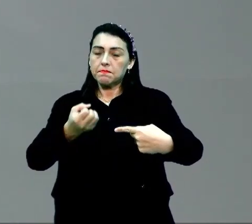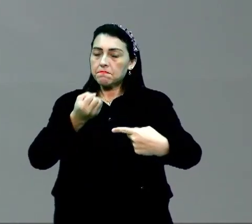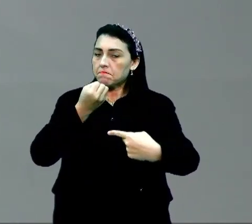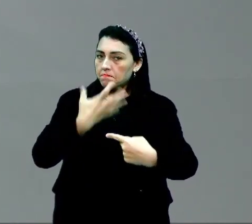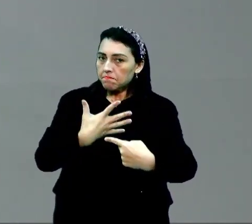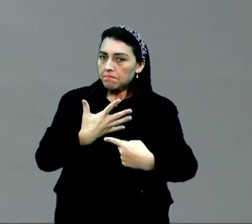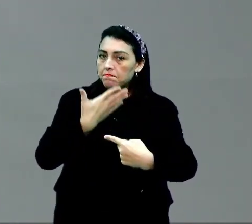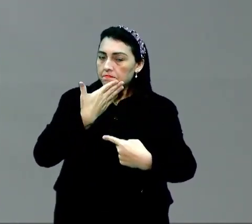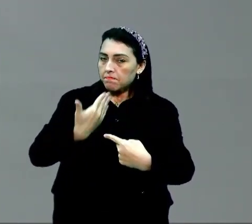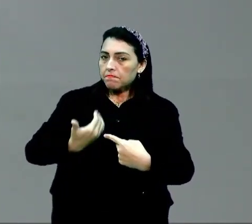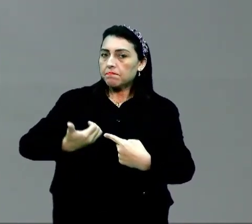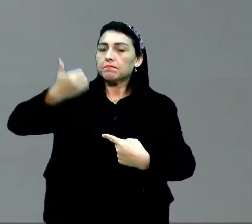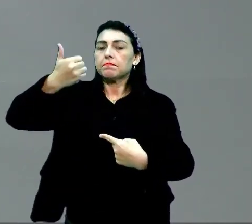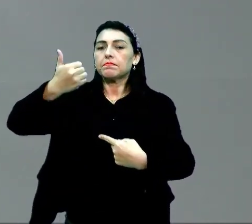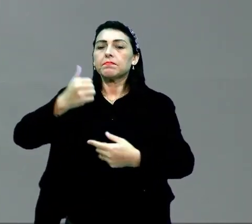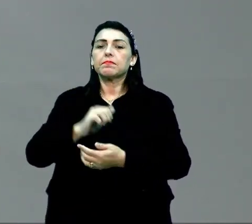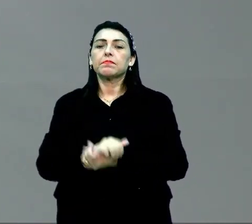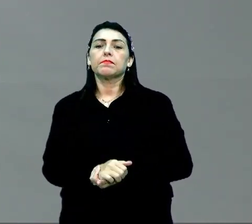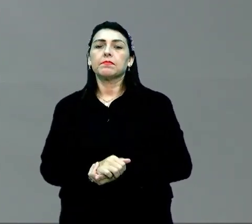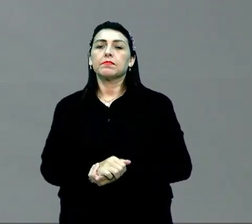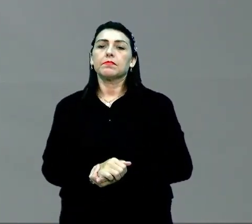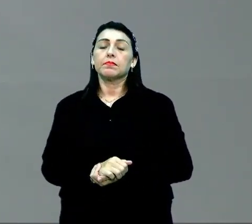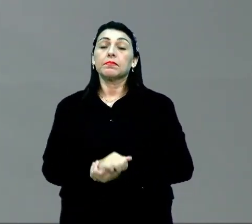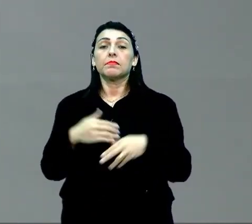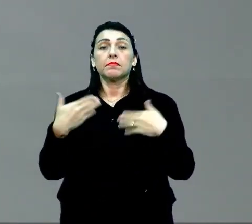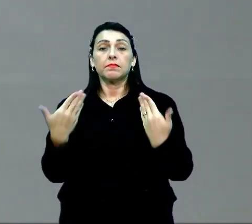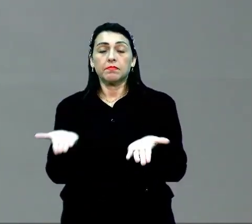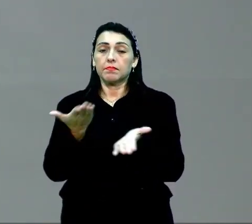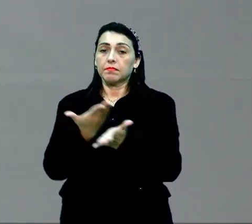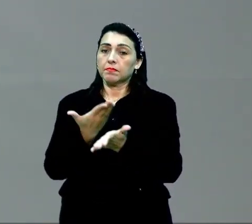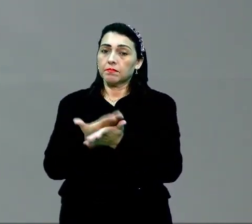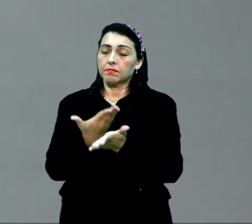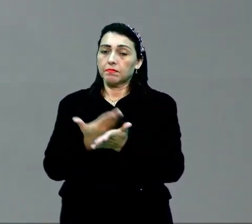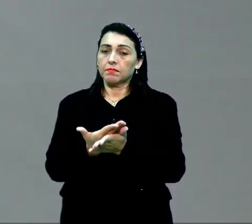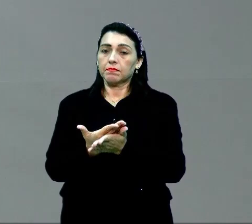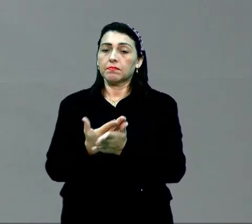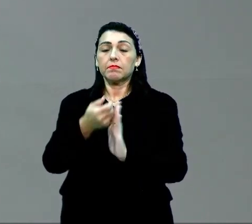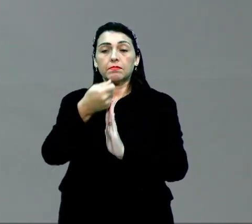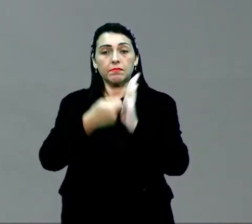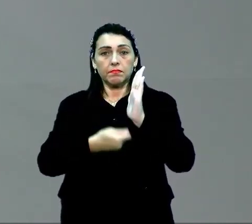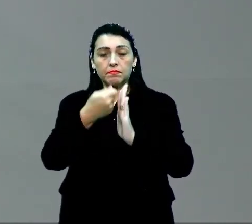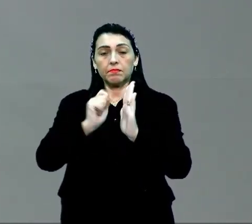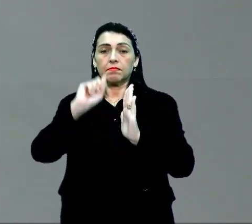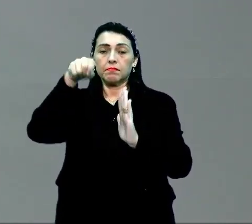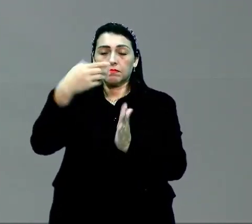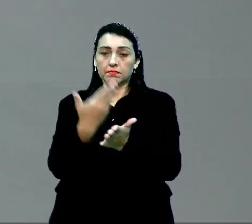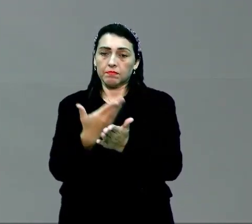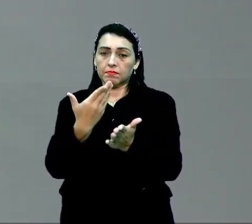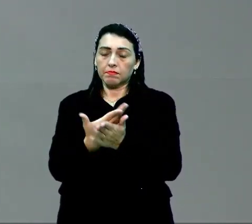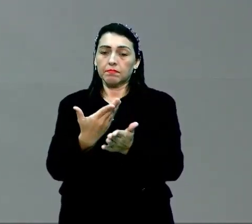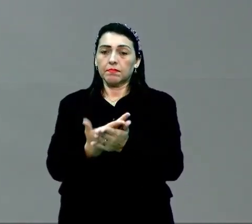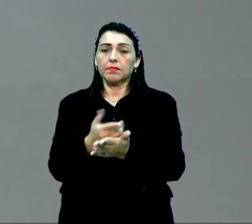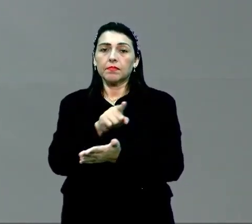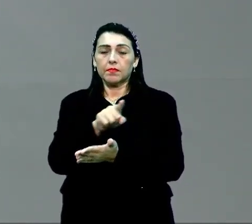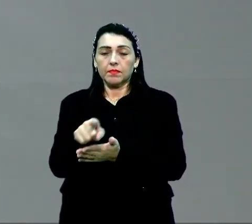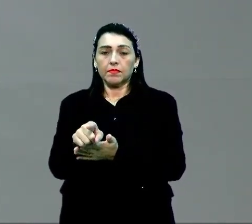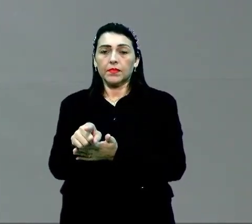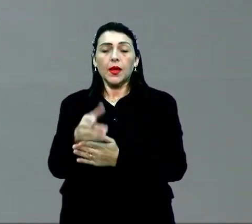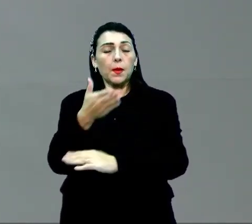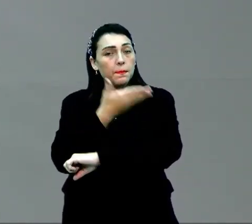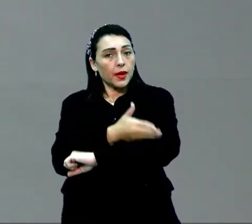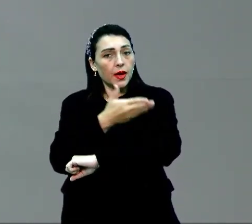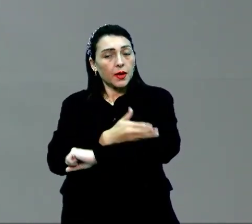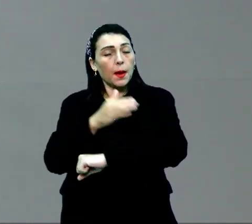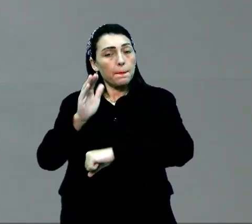com certeza, muito mais válido. E essa foi mais uma aula da nossa redação, né? Na próxima aula, com certeza, você vai